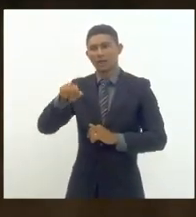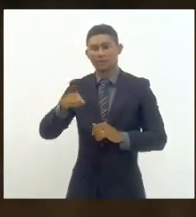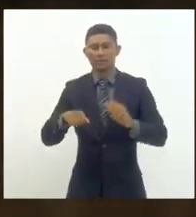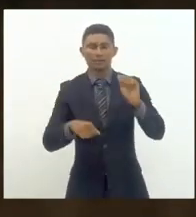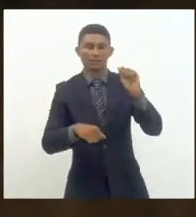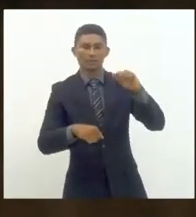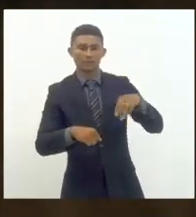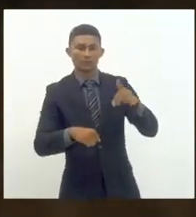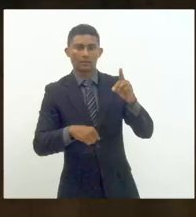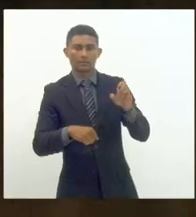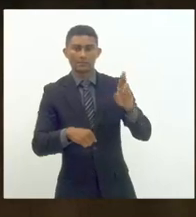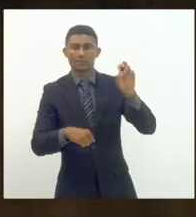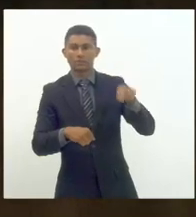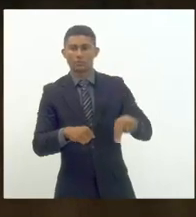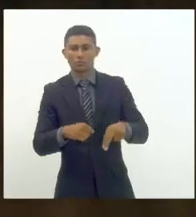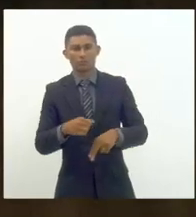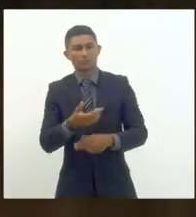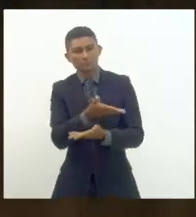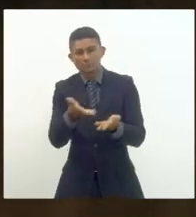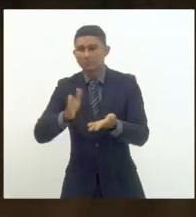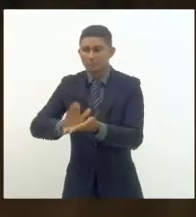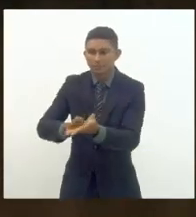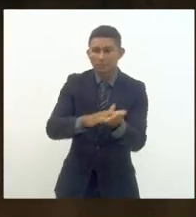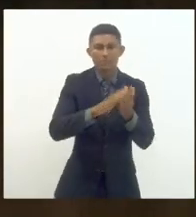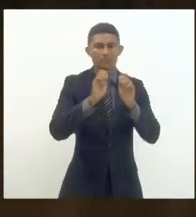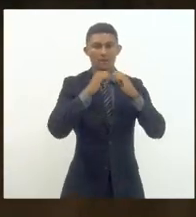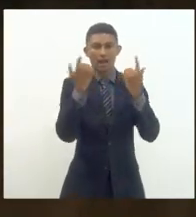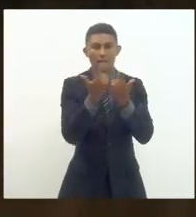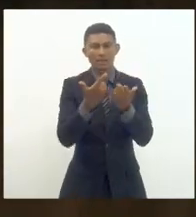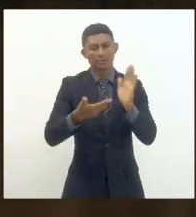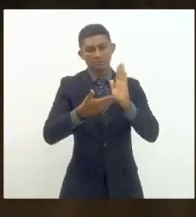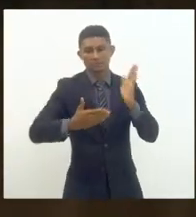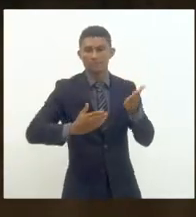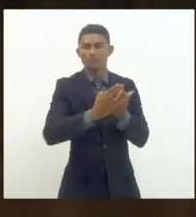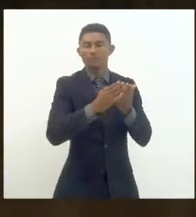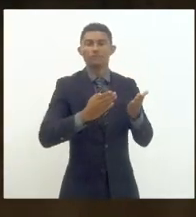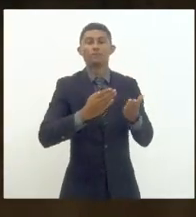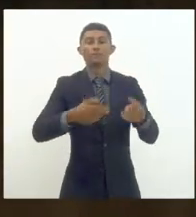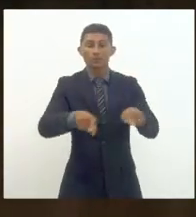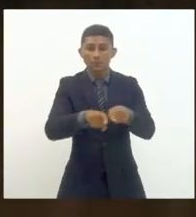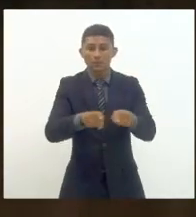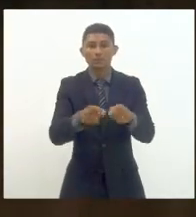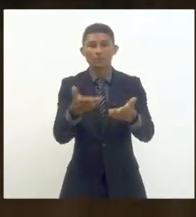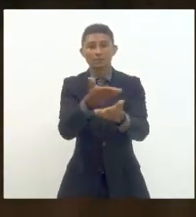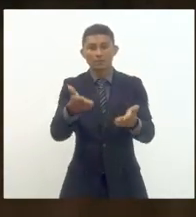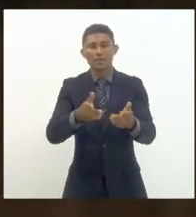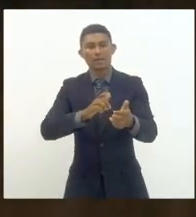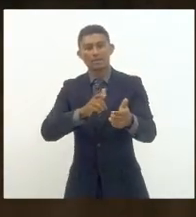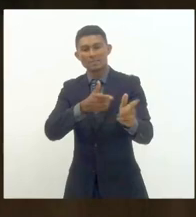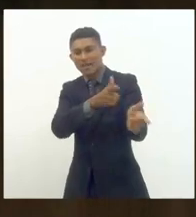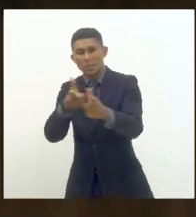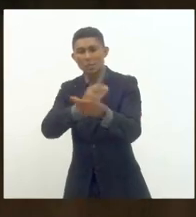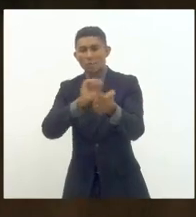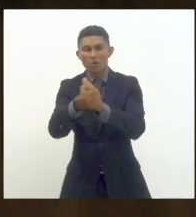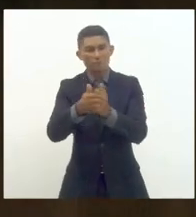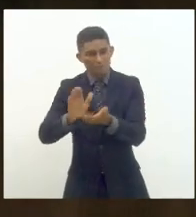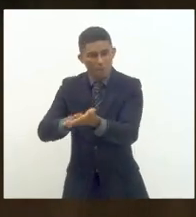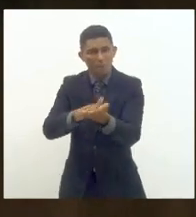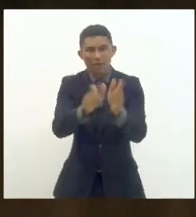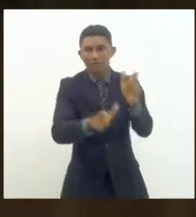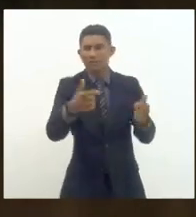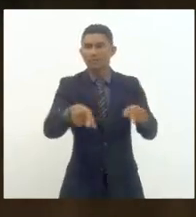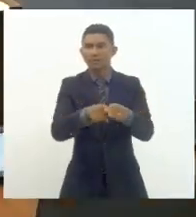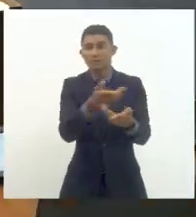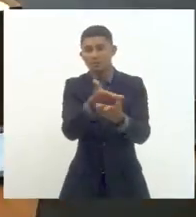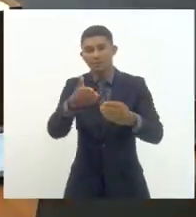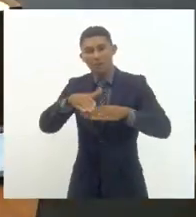Moraes, parabéns à Alerj por essa aprovação e parabéns a todos os atiradores desportivos e a todos os